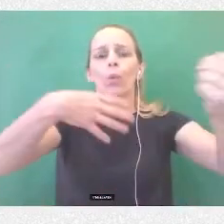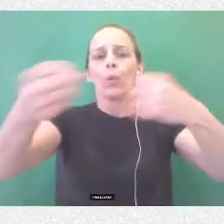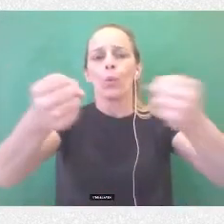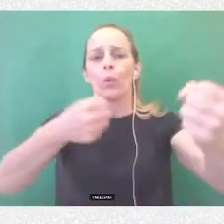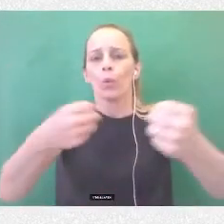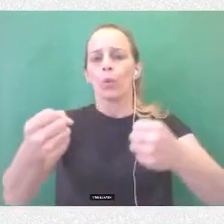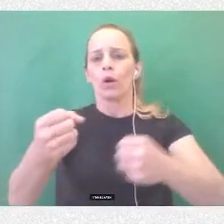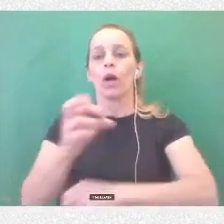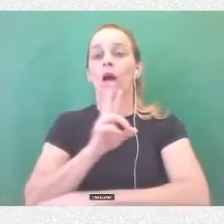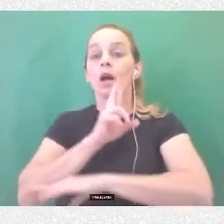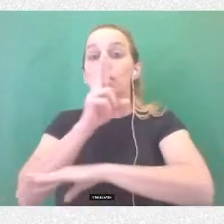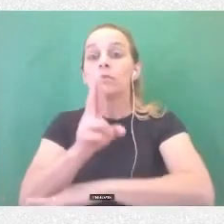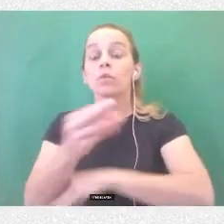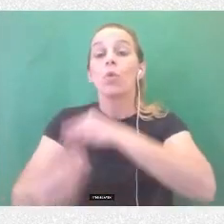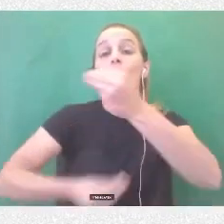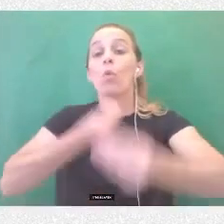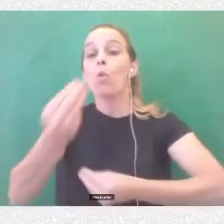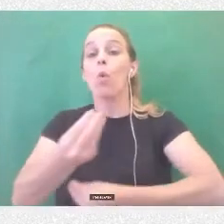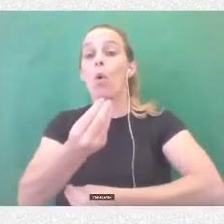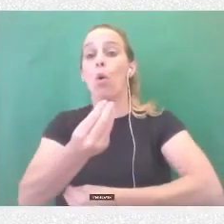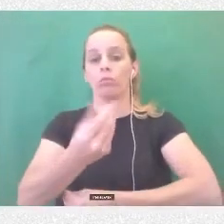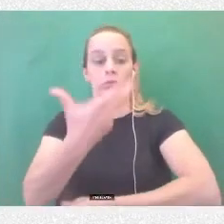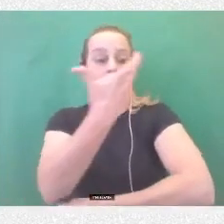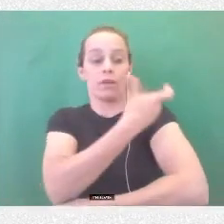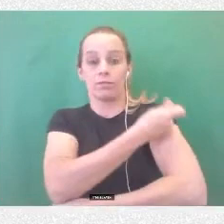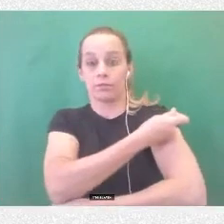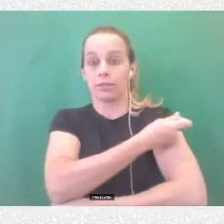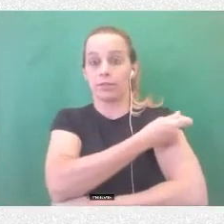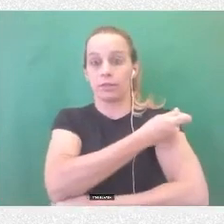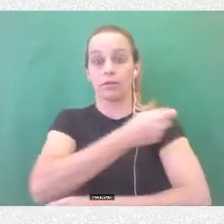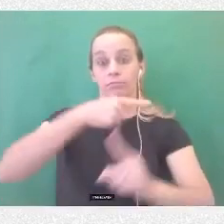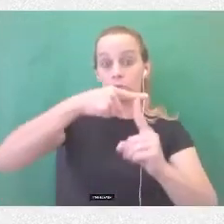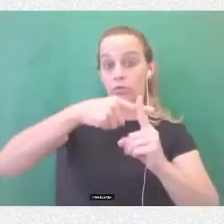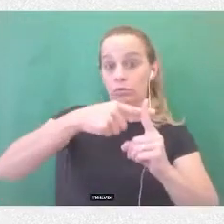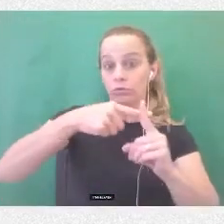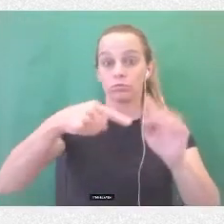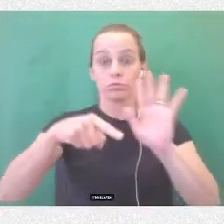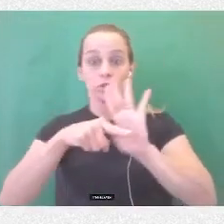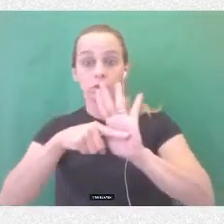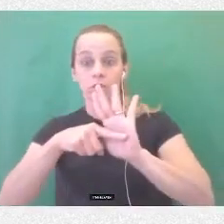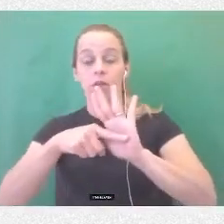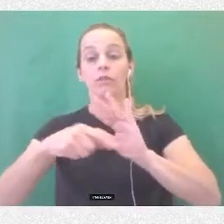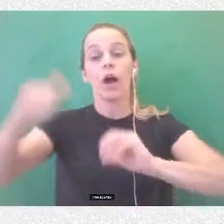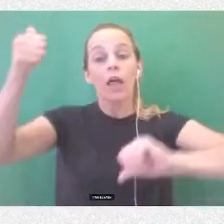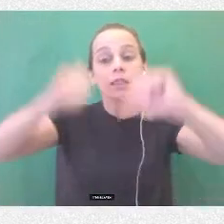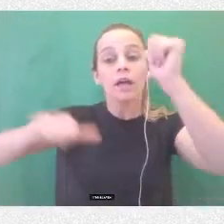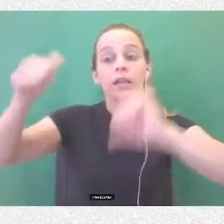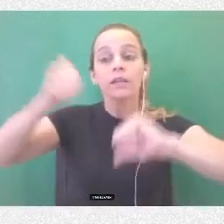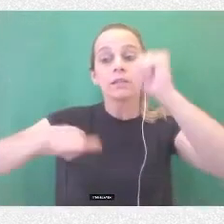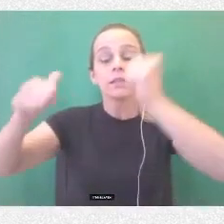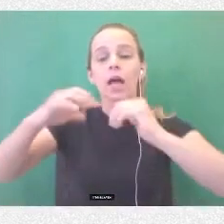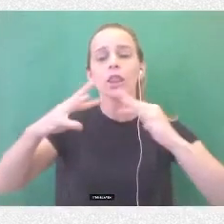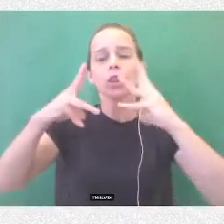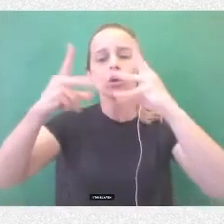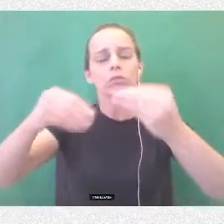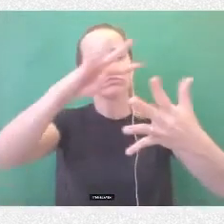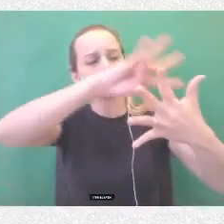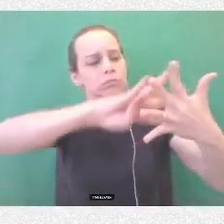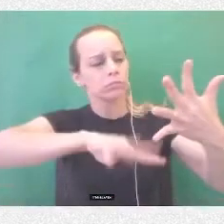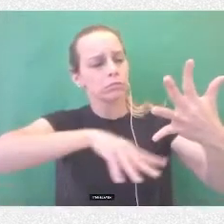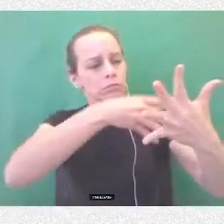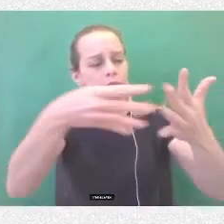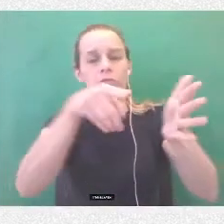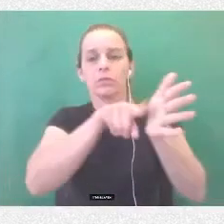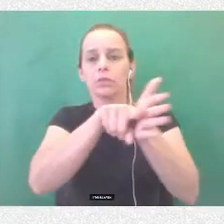modo geral, a gravidade dos casos. Então, esses dados serão analisados em conjunto com os demais dados que serão coletados na pesquisa